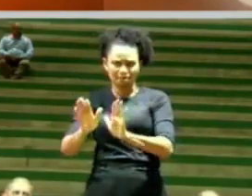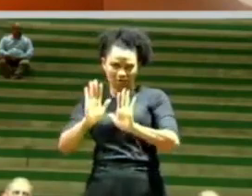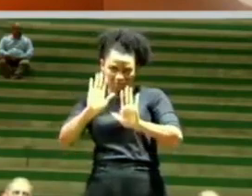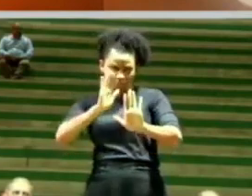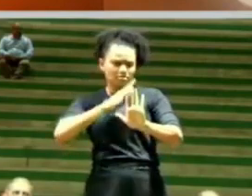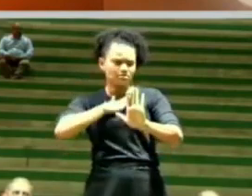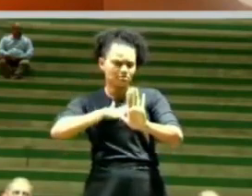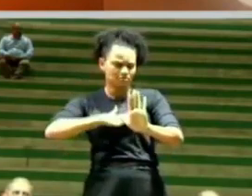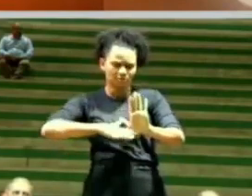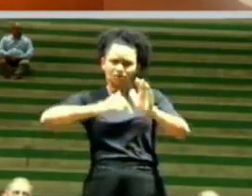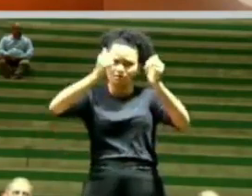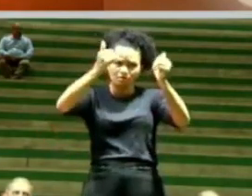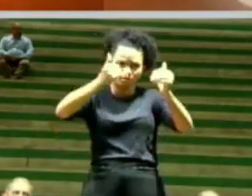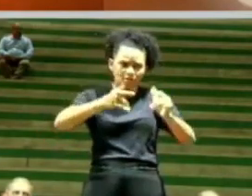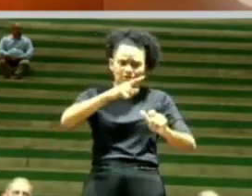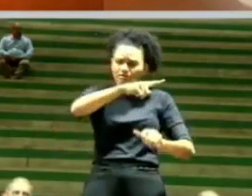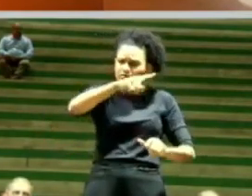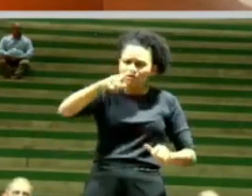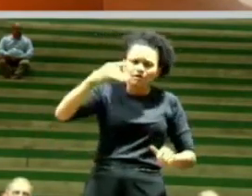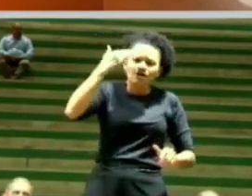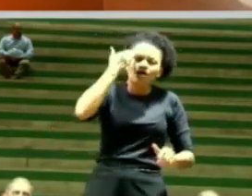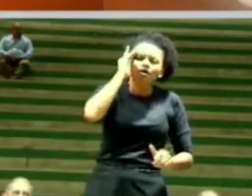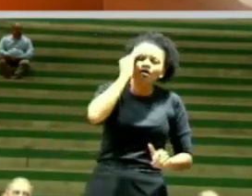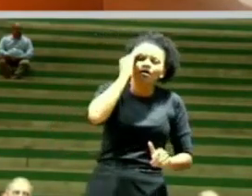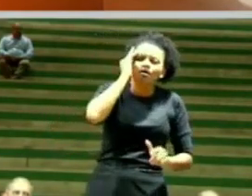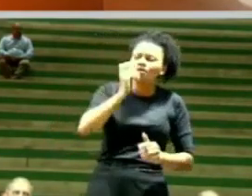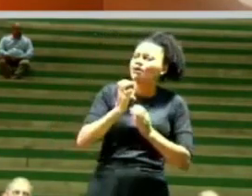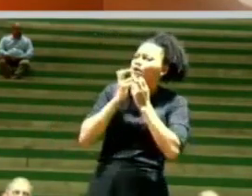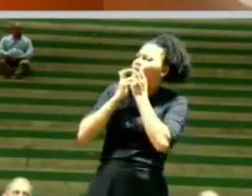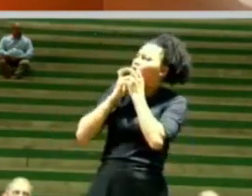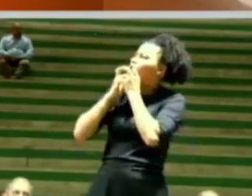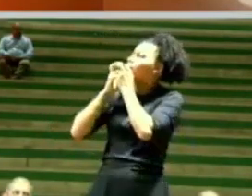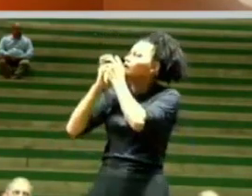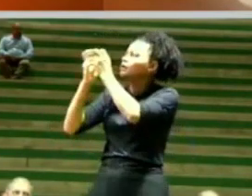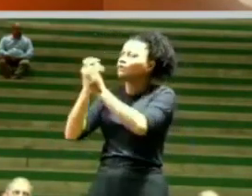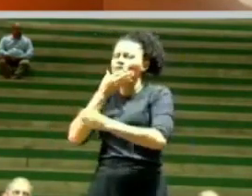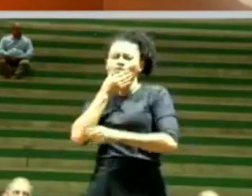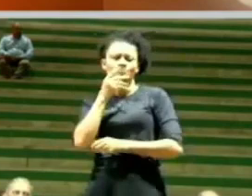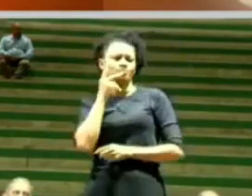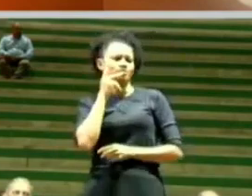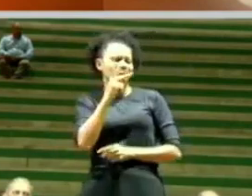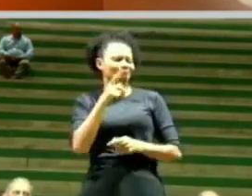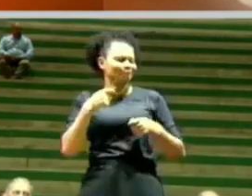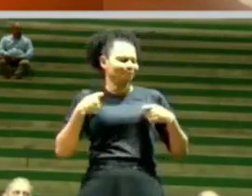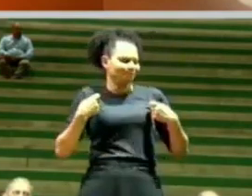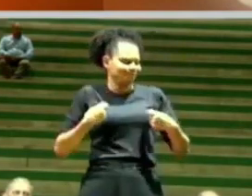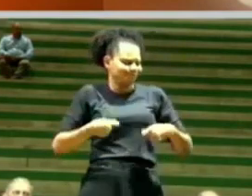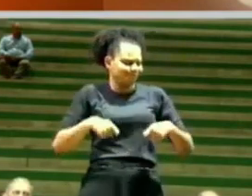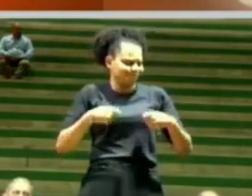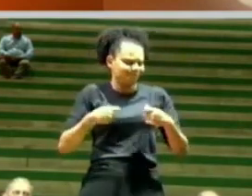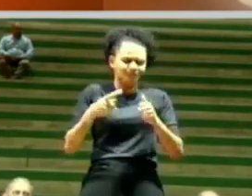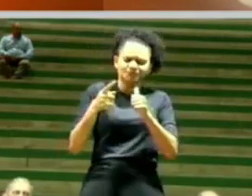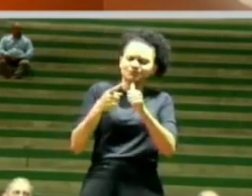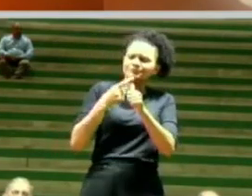lá. E para entendermos o clamor do profeta, é preciso que